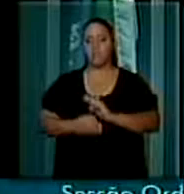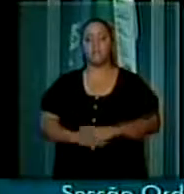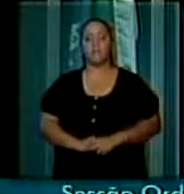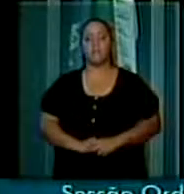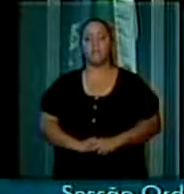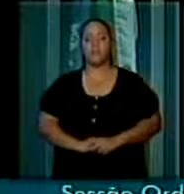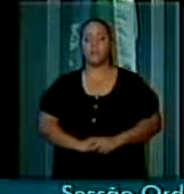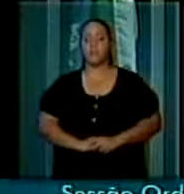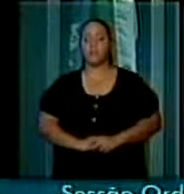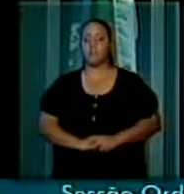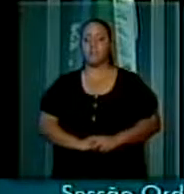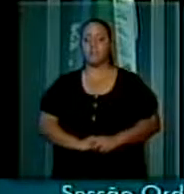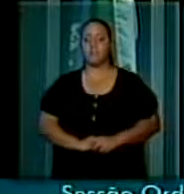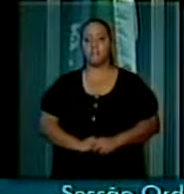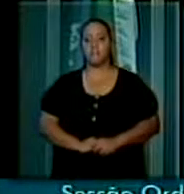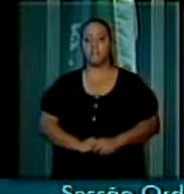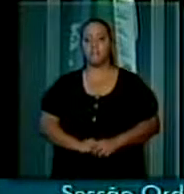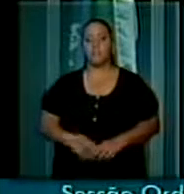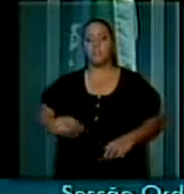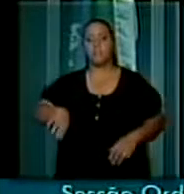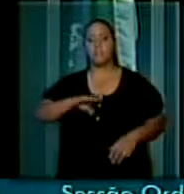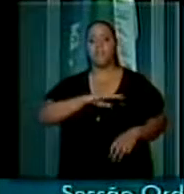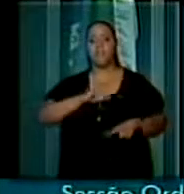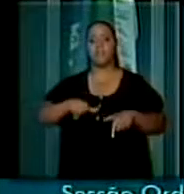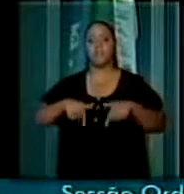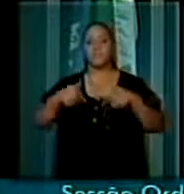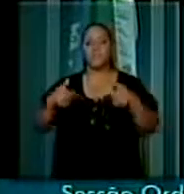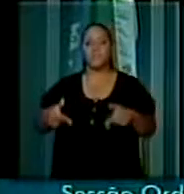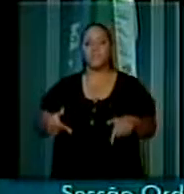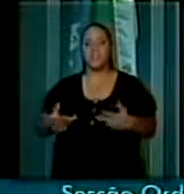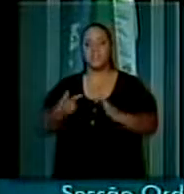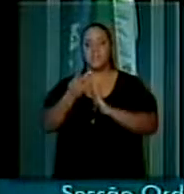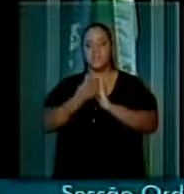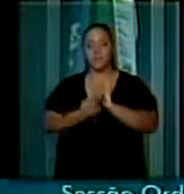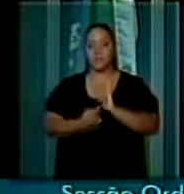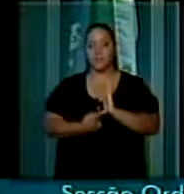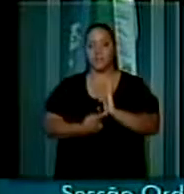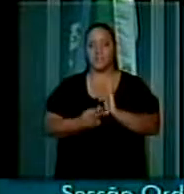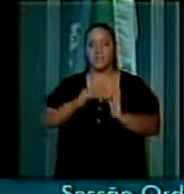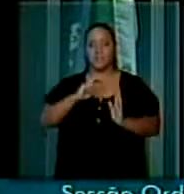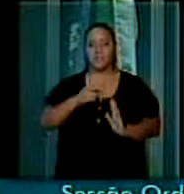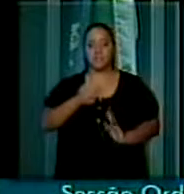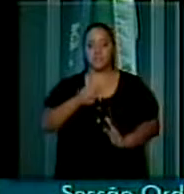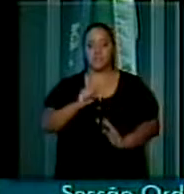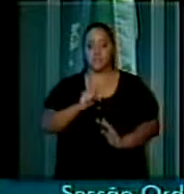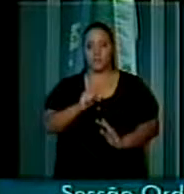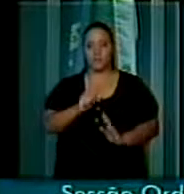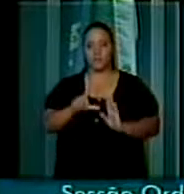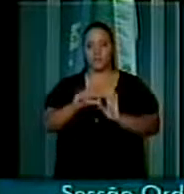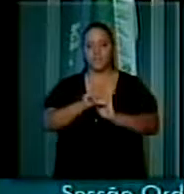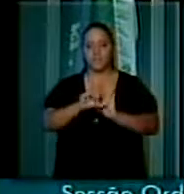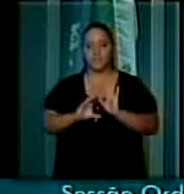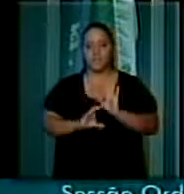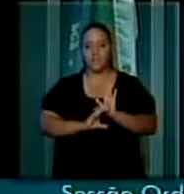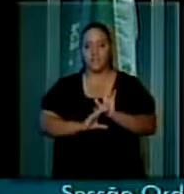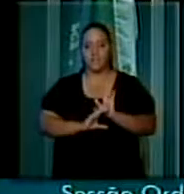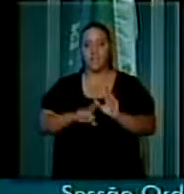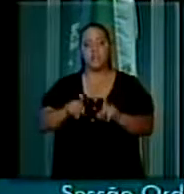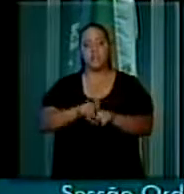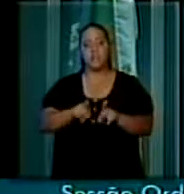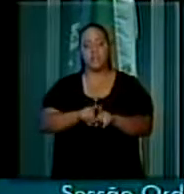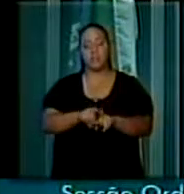Nos debruçamos sobre o projeto 518 de lei complementar, também